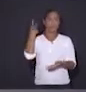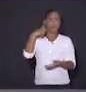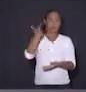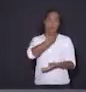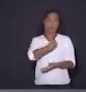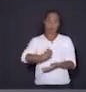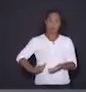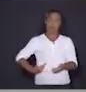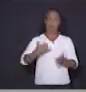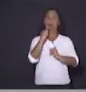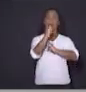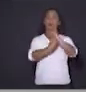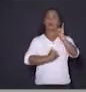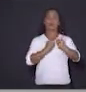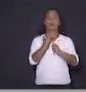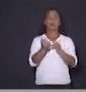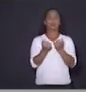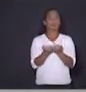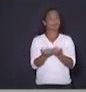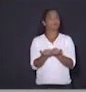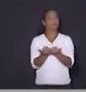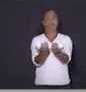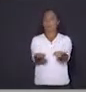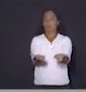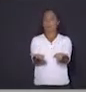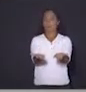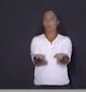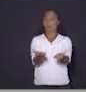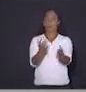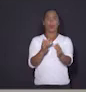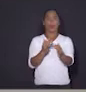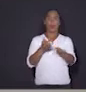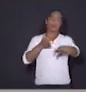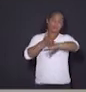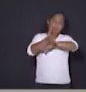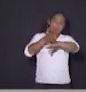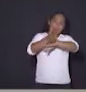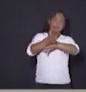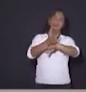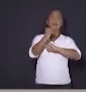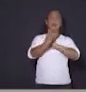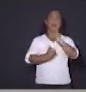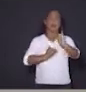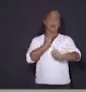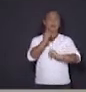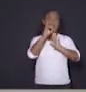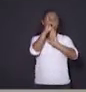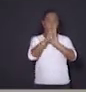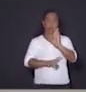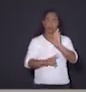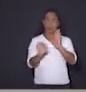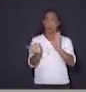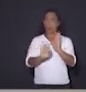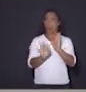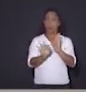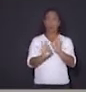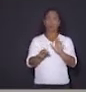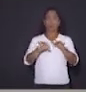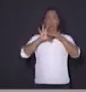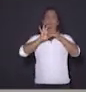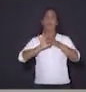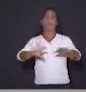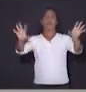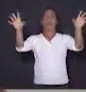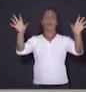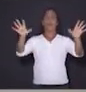não lhe darão não lhe darão conta com acesso à internet como um direito e não fizeram políticas efetivas de universalização